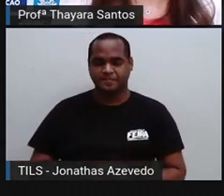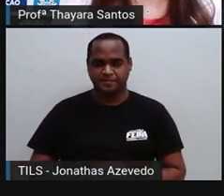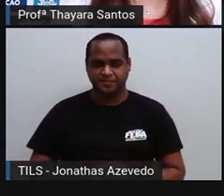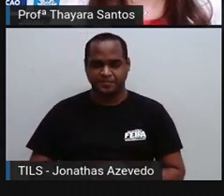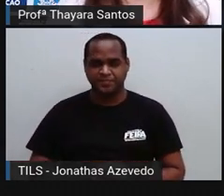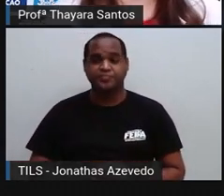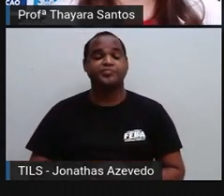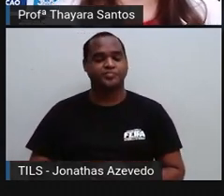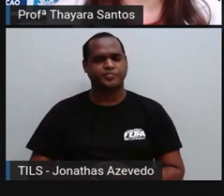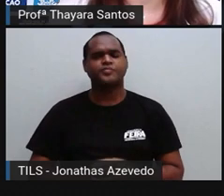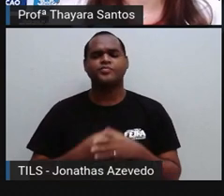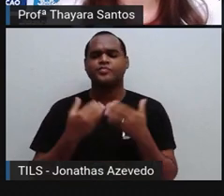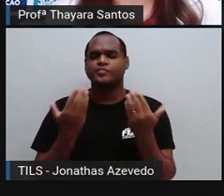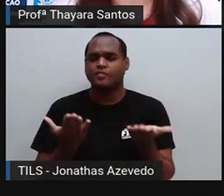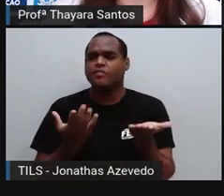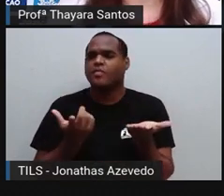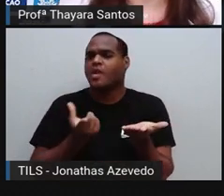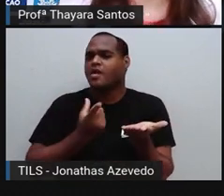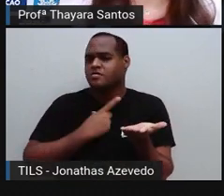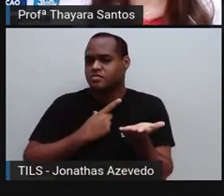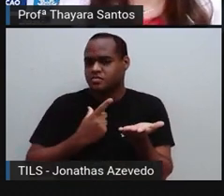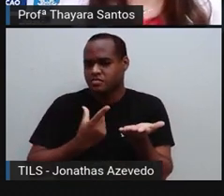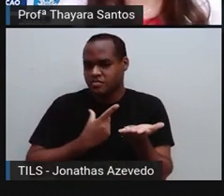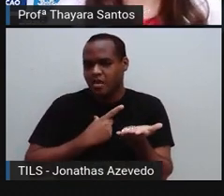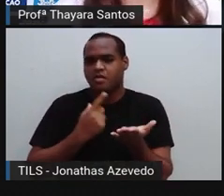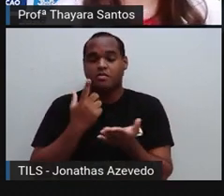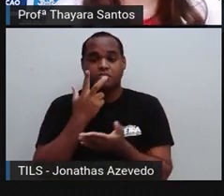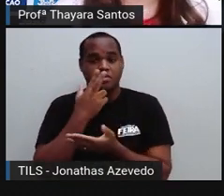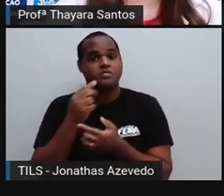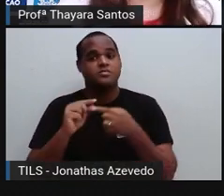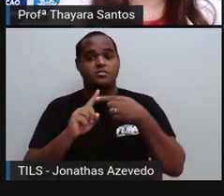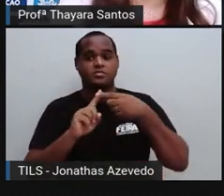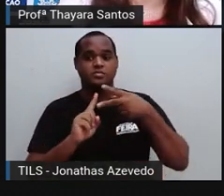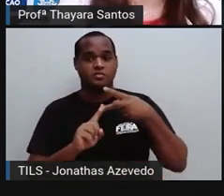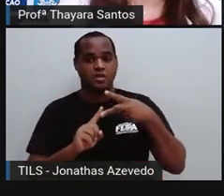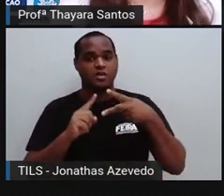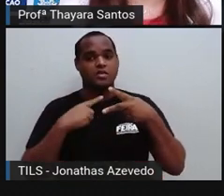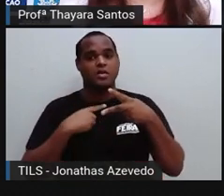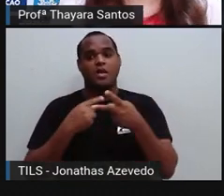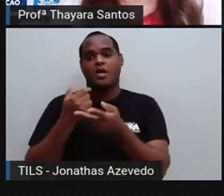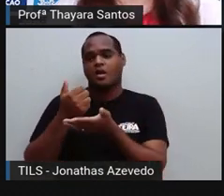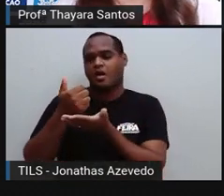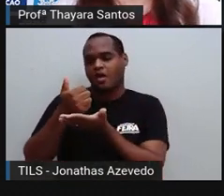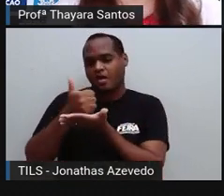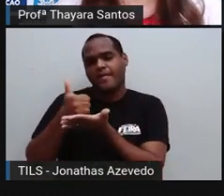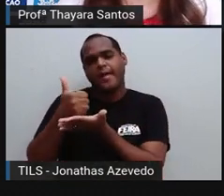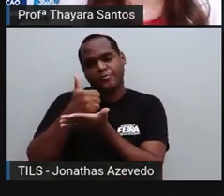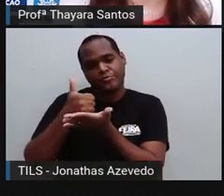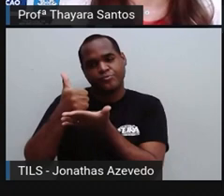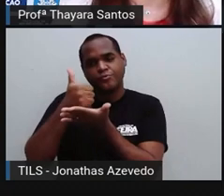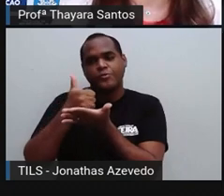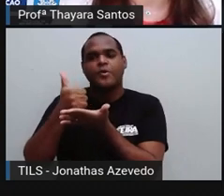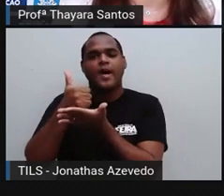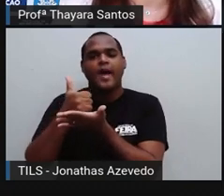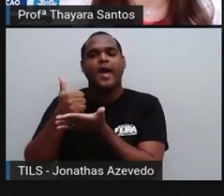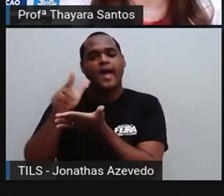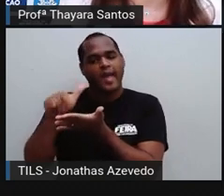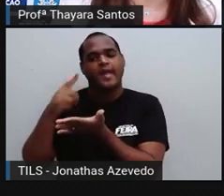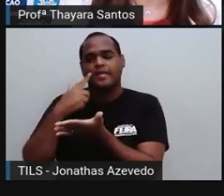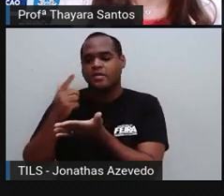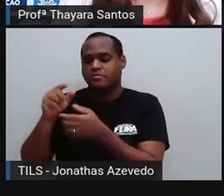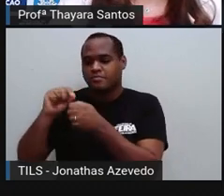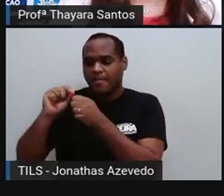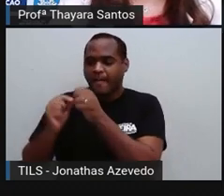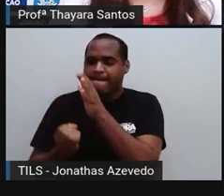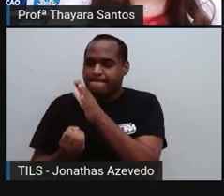Só que a gente tem aí um dilema. A gente sabe o que são drogas, né, que são aquelas substâncias que não são produzidas pelo